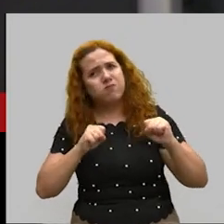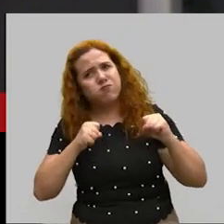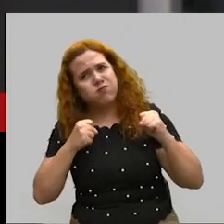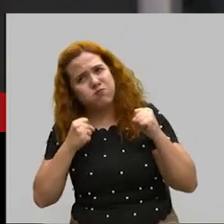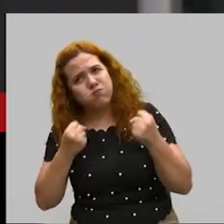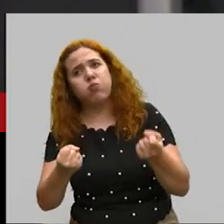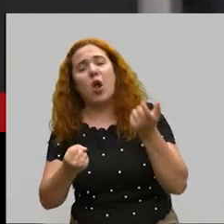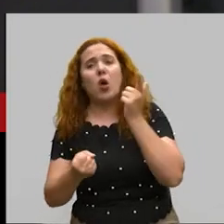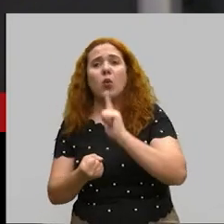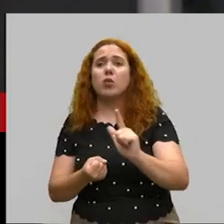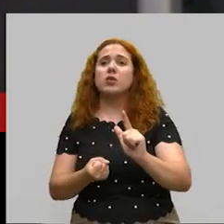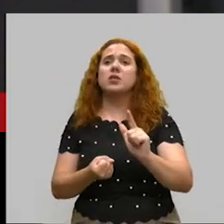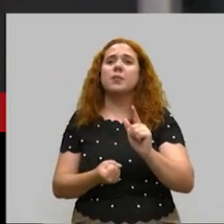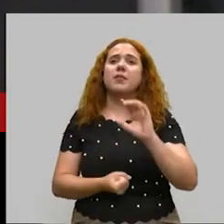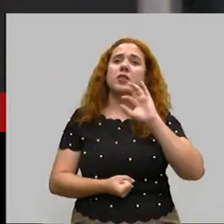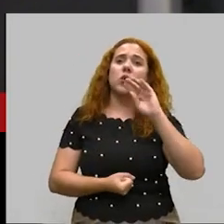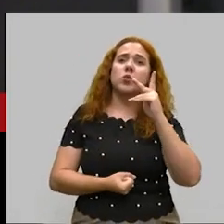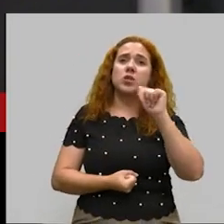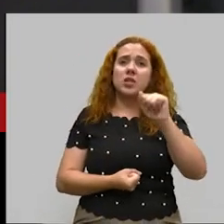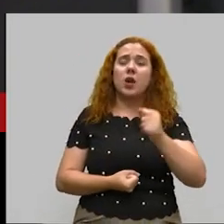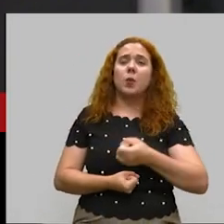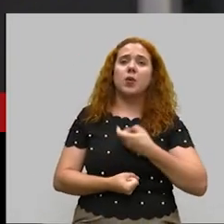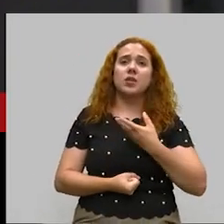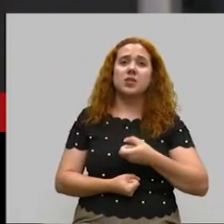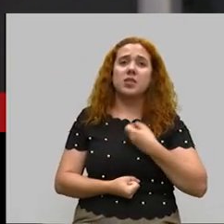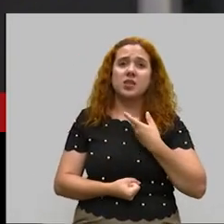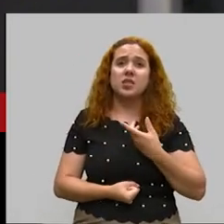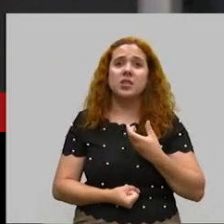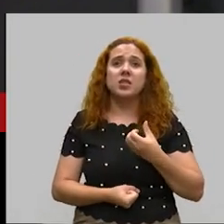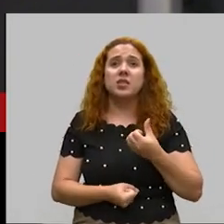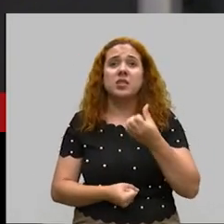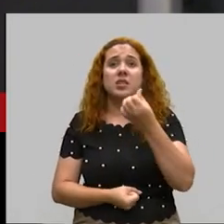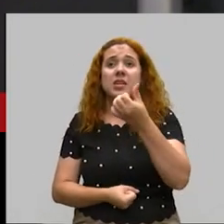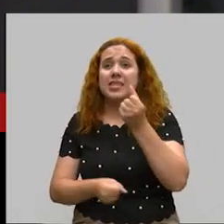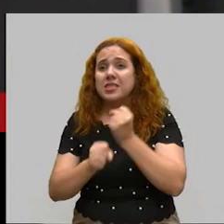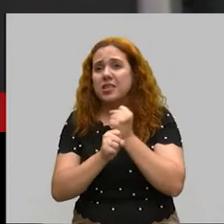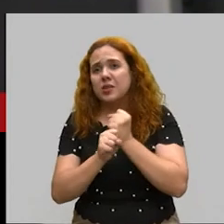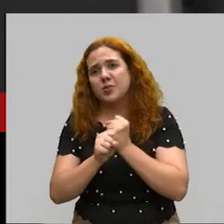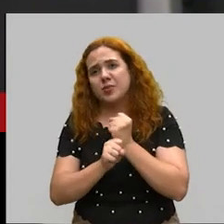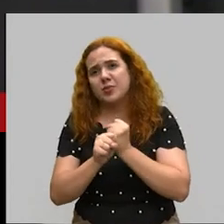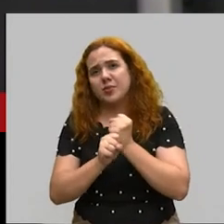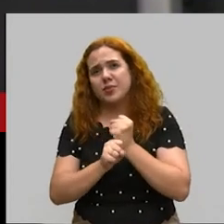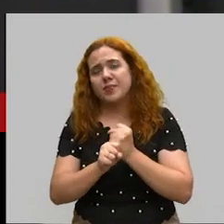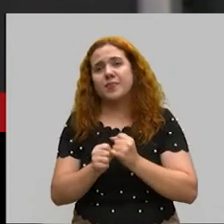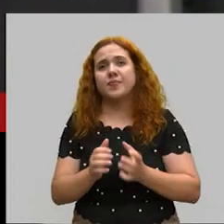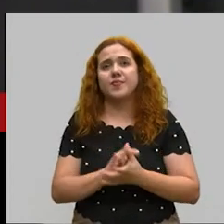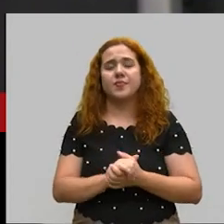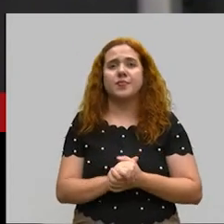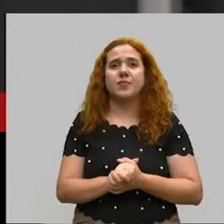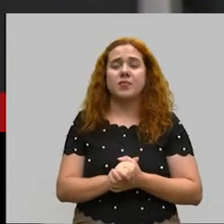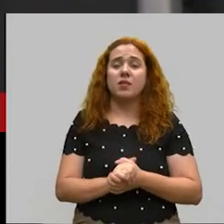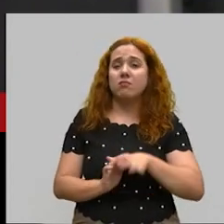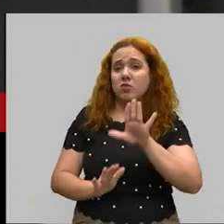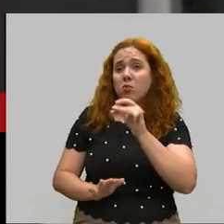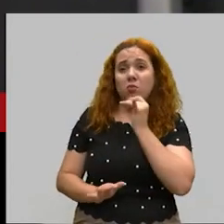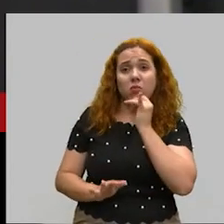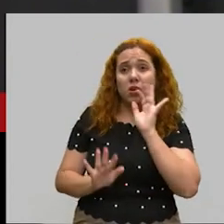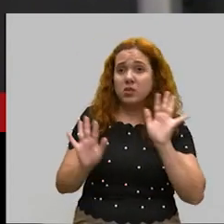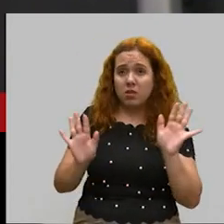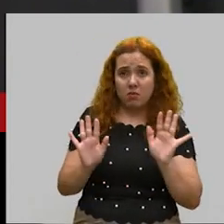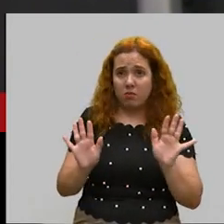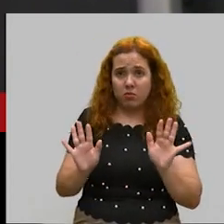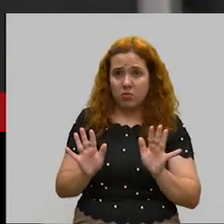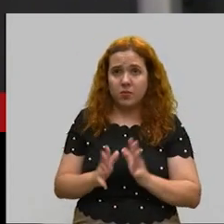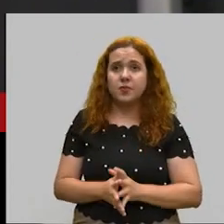conseguir realizar o chá com poesia até hoje são 16 anos então tô trazendo esse exemplo como um